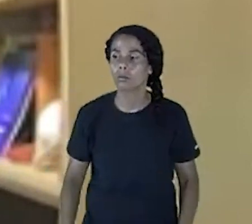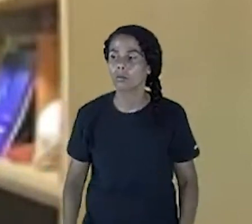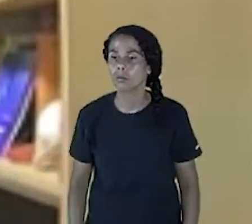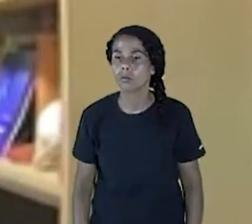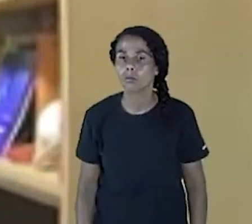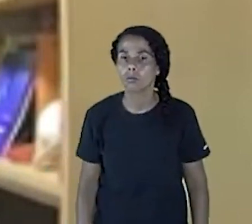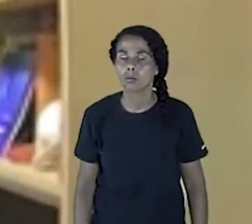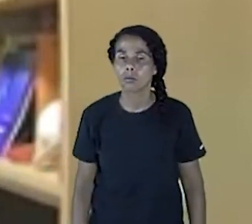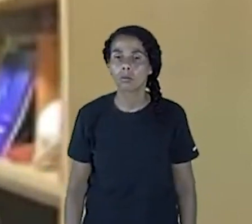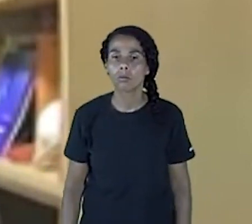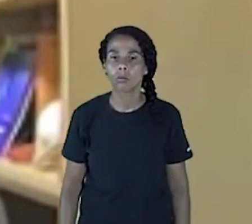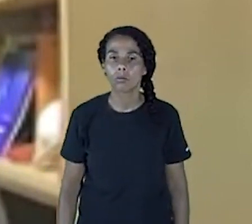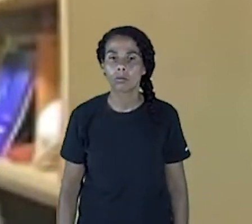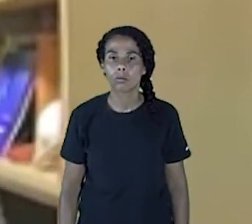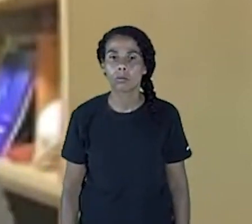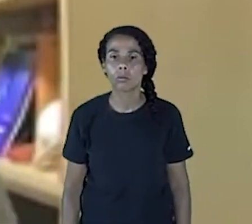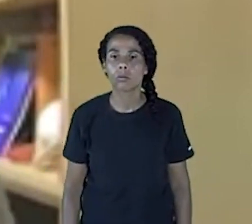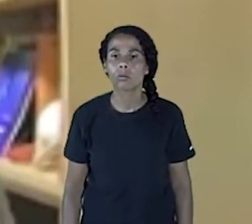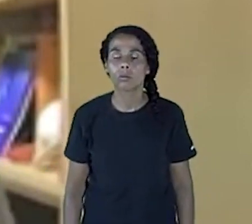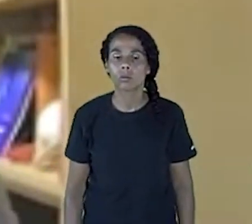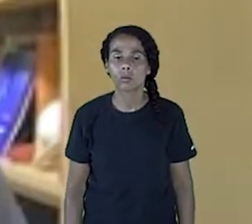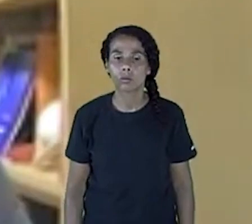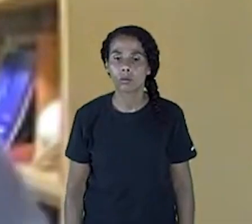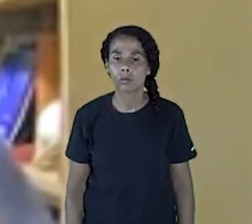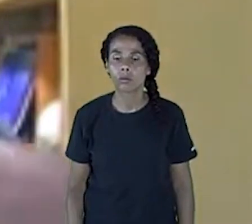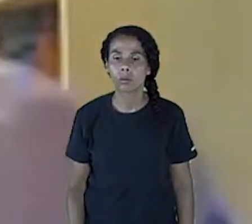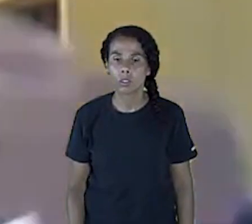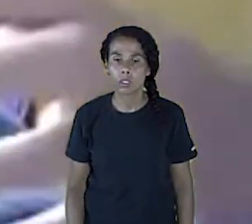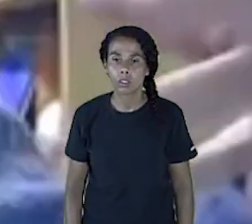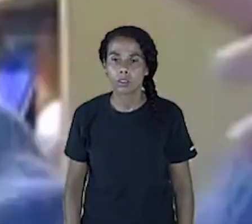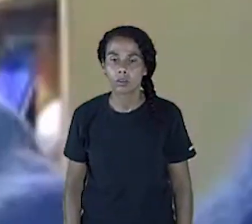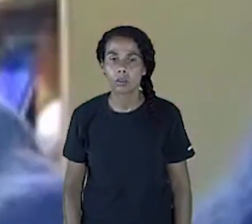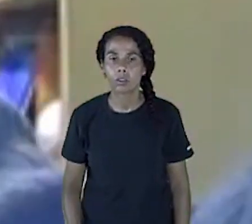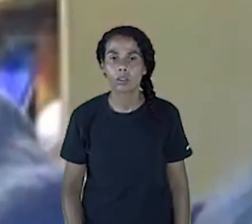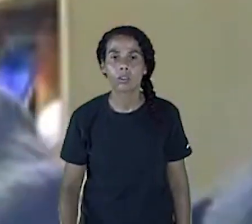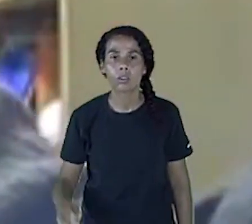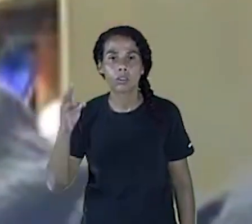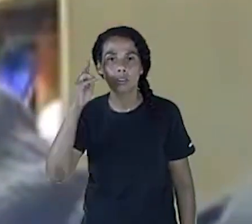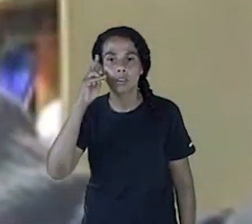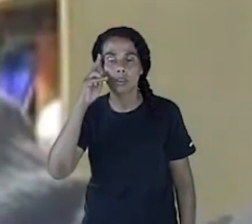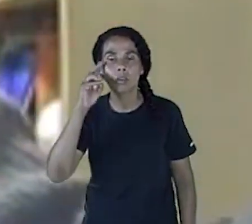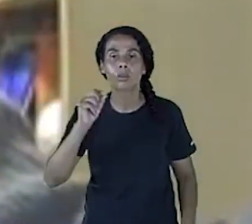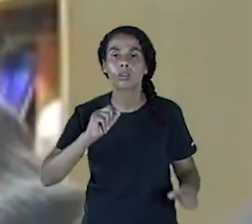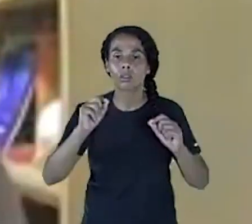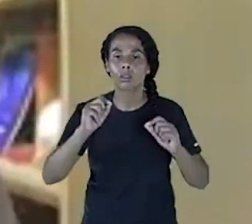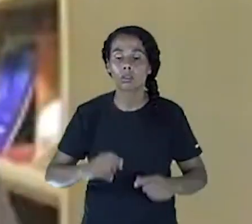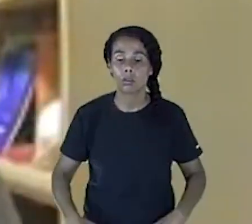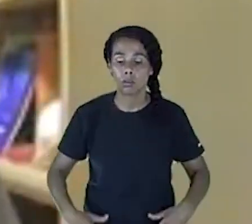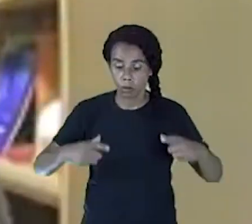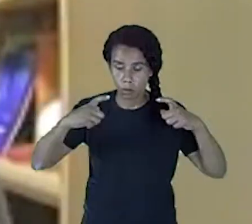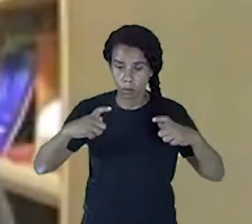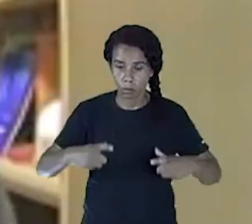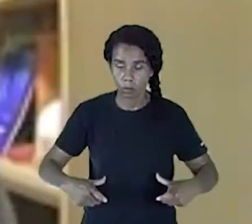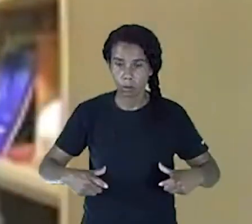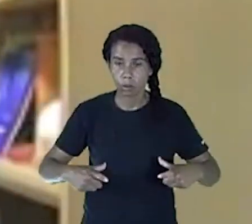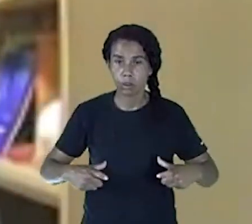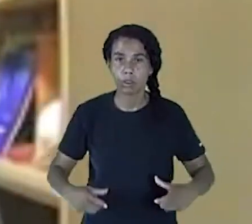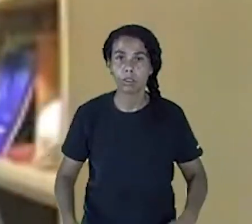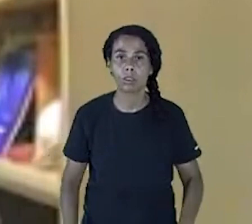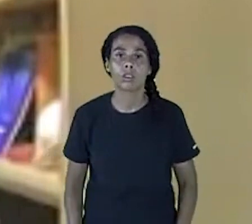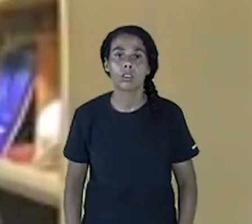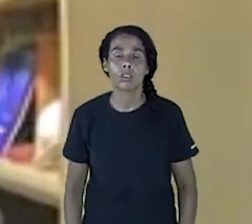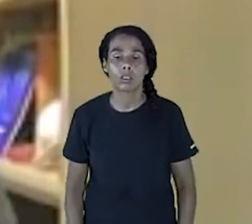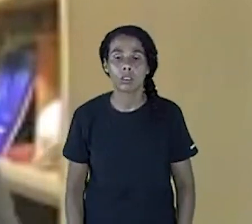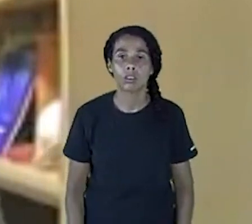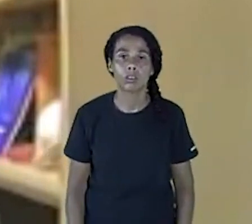ele dizia que o ambiente começa no meio da gente, porque a gente reflete o que é, e aí